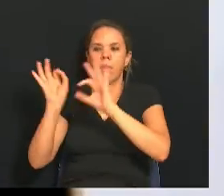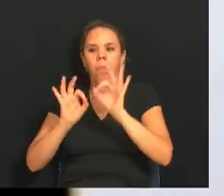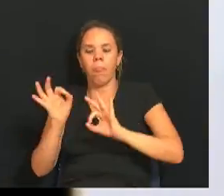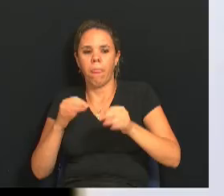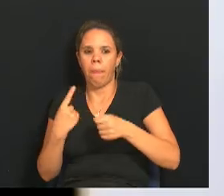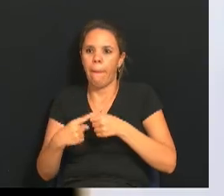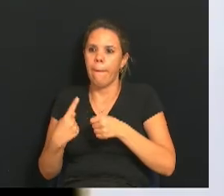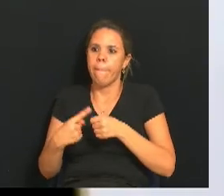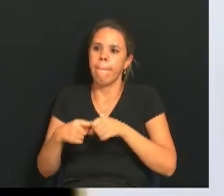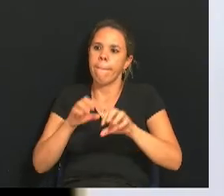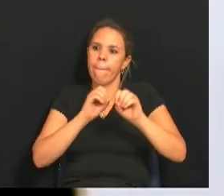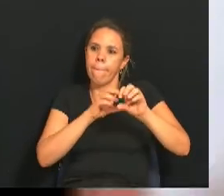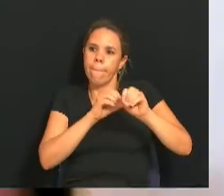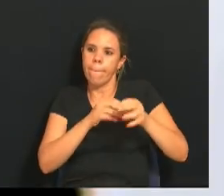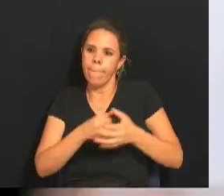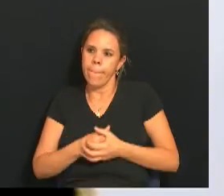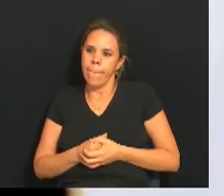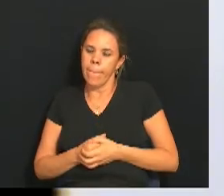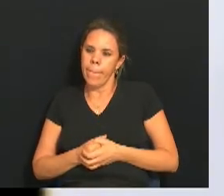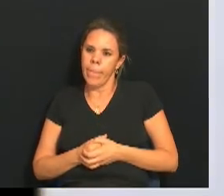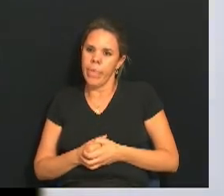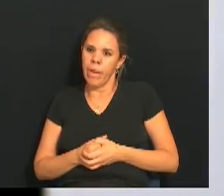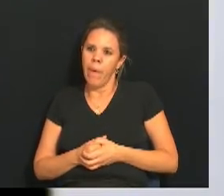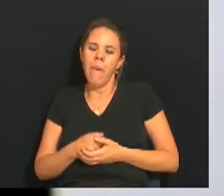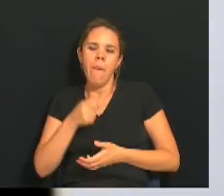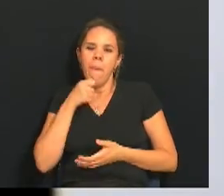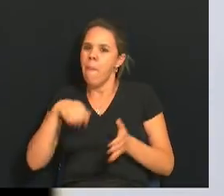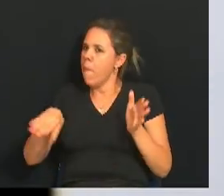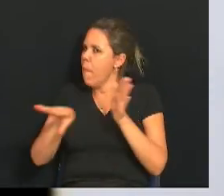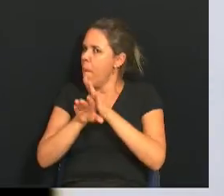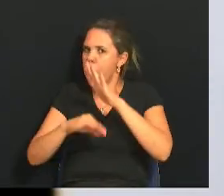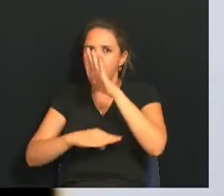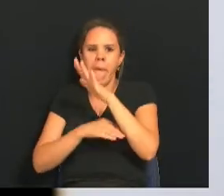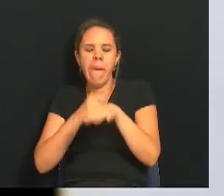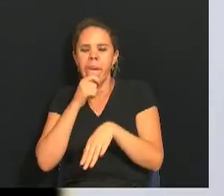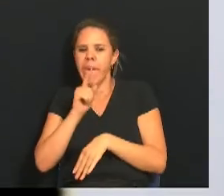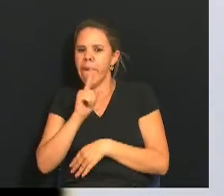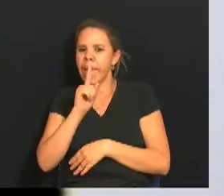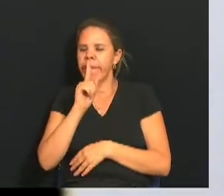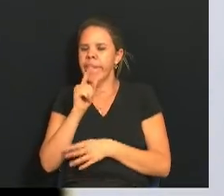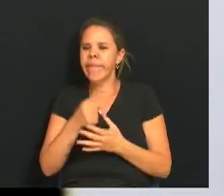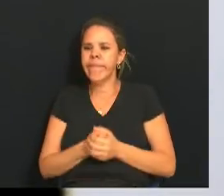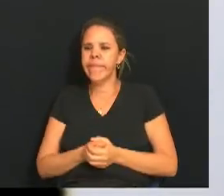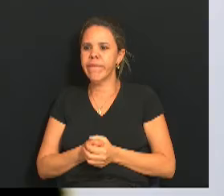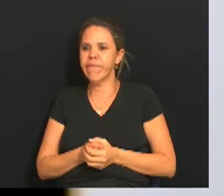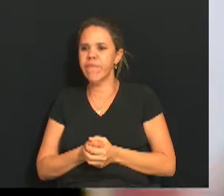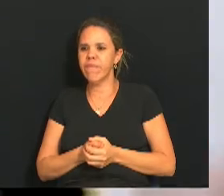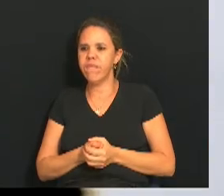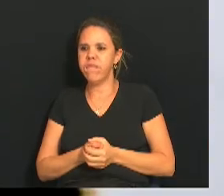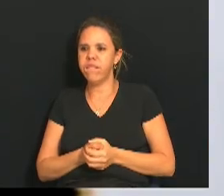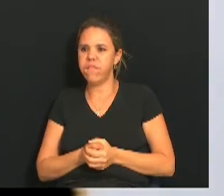municipal de educação que não chegou na Câmara Municipal.